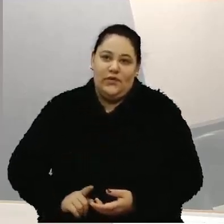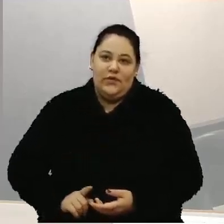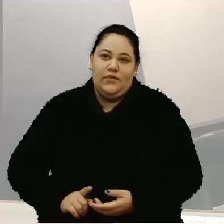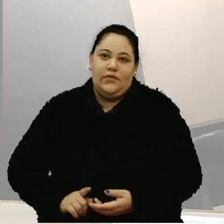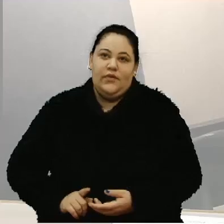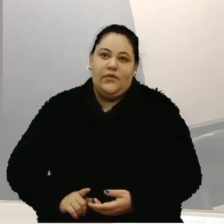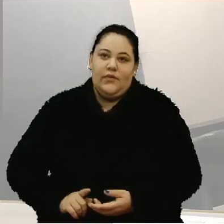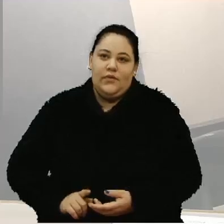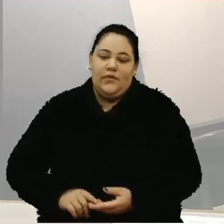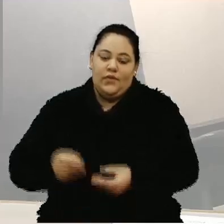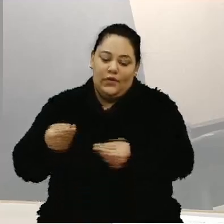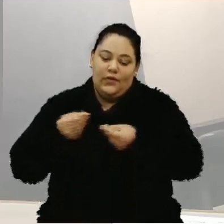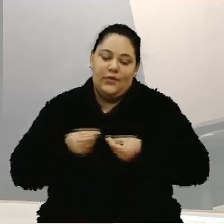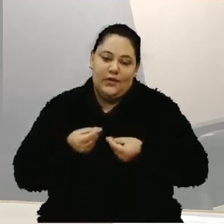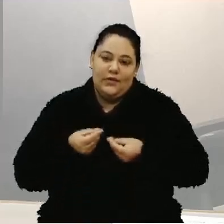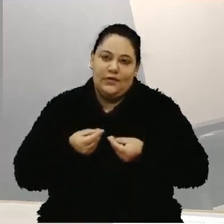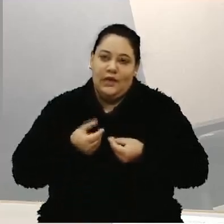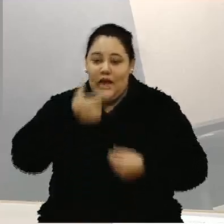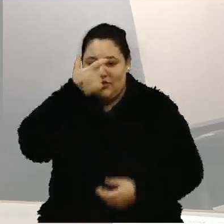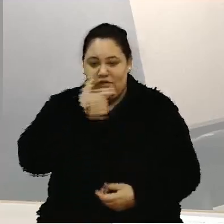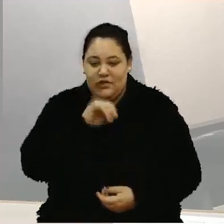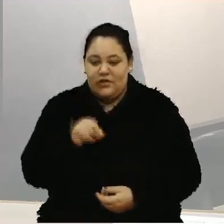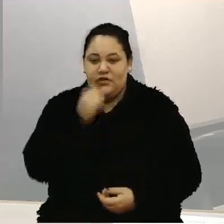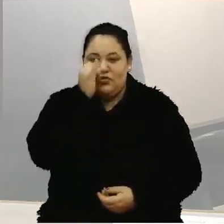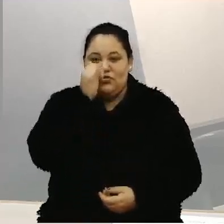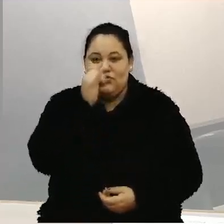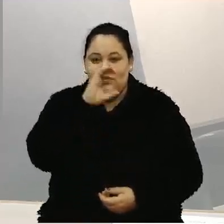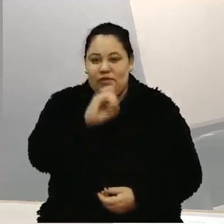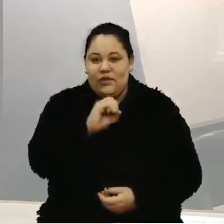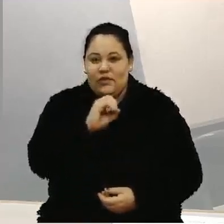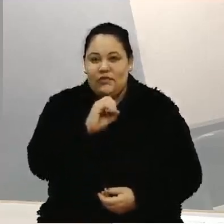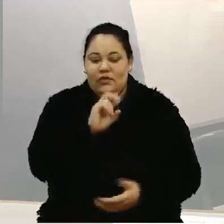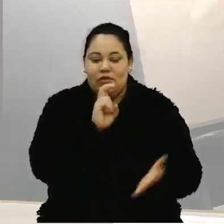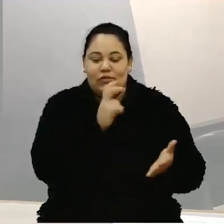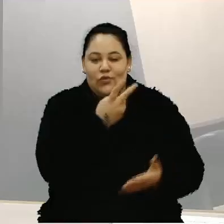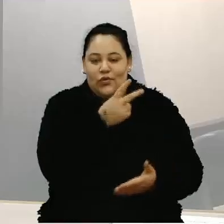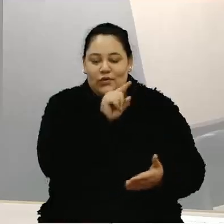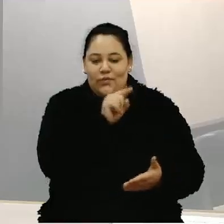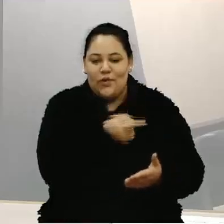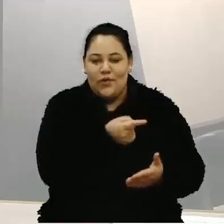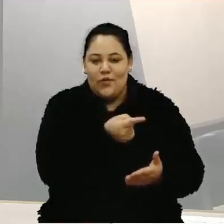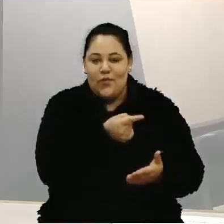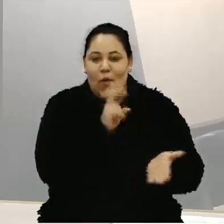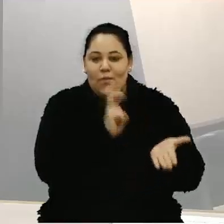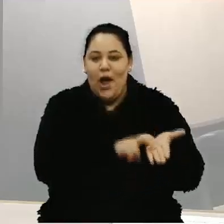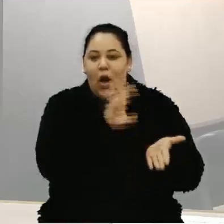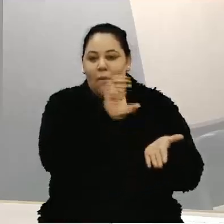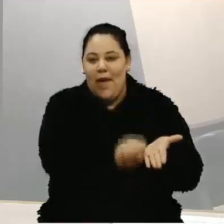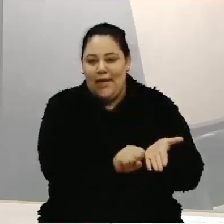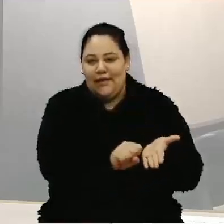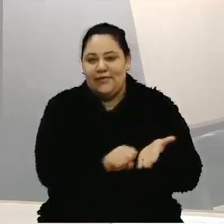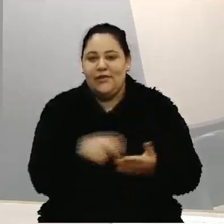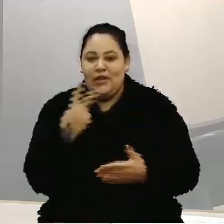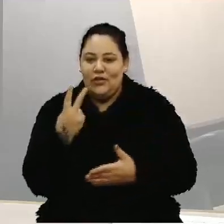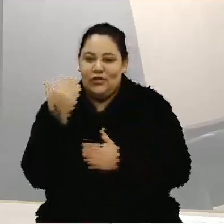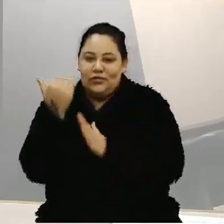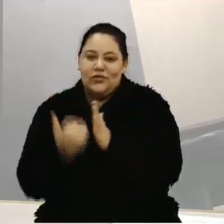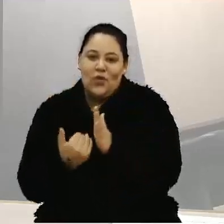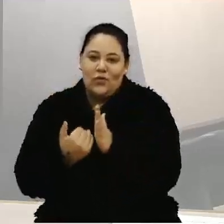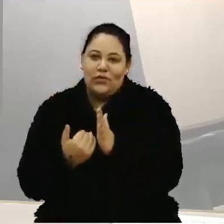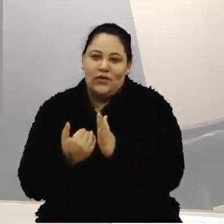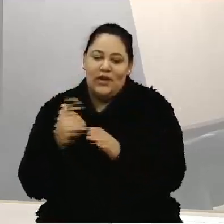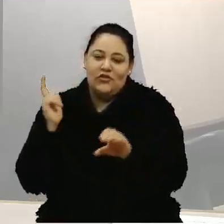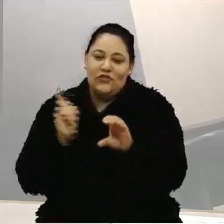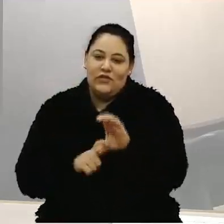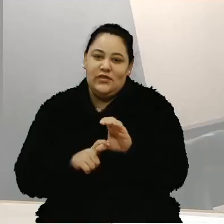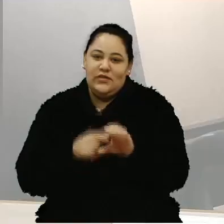era juro zero. 2 o banco come e 2 abate a dívida de 680 mil que eu tenho lá, que é